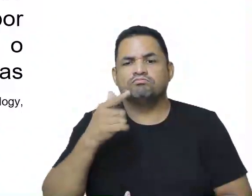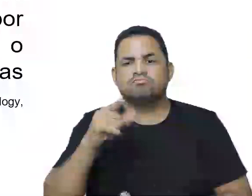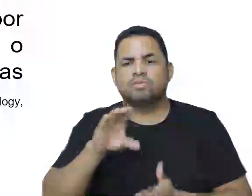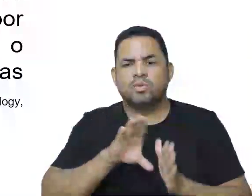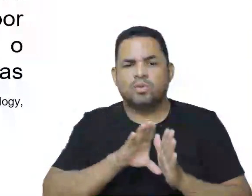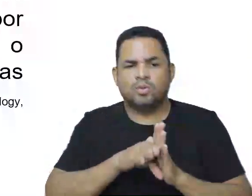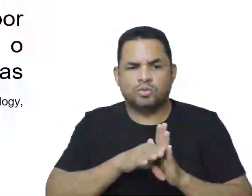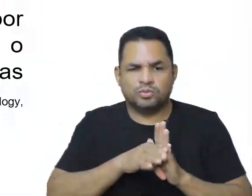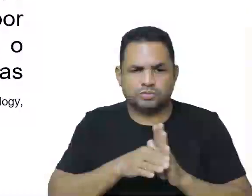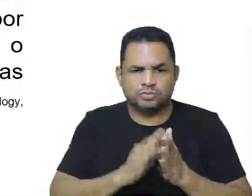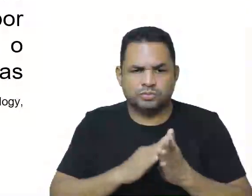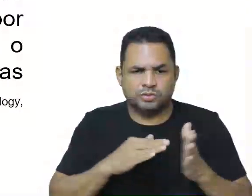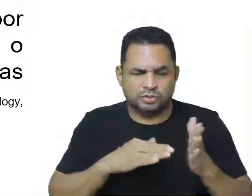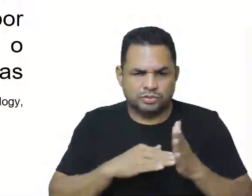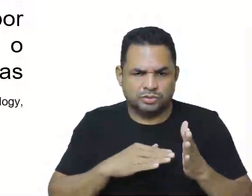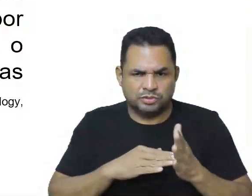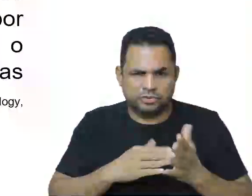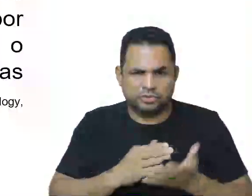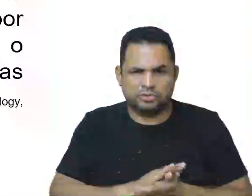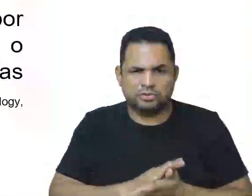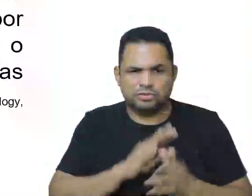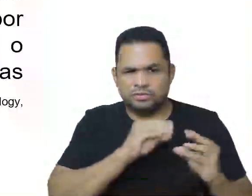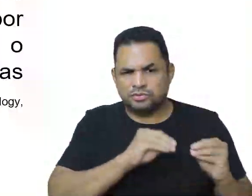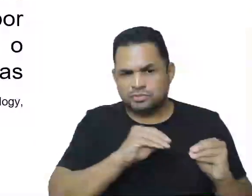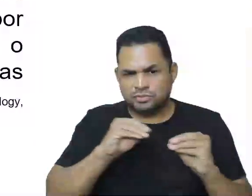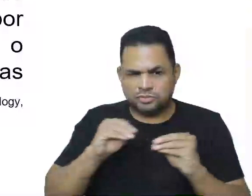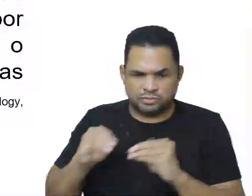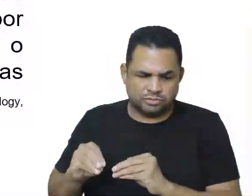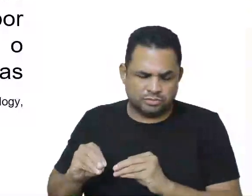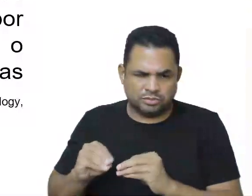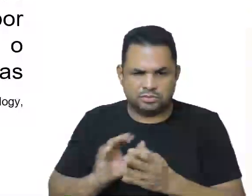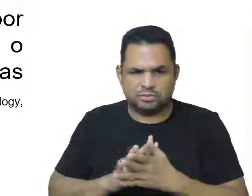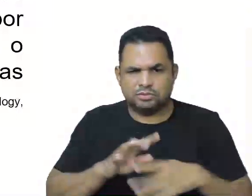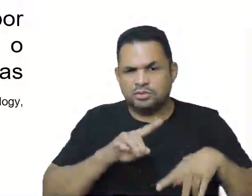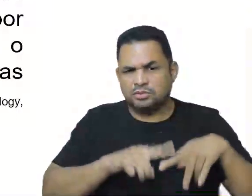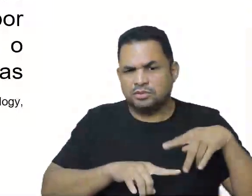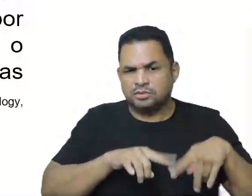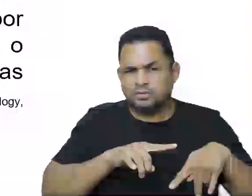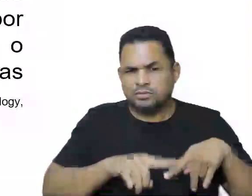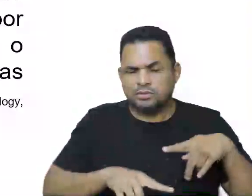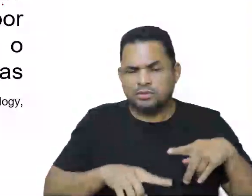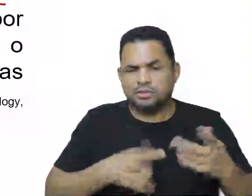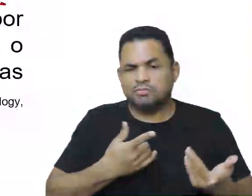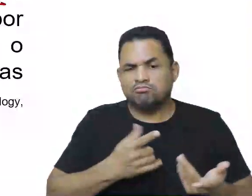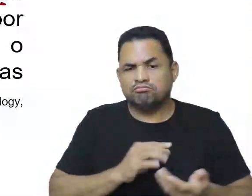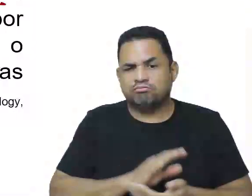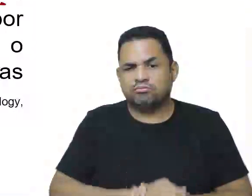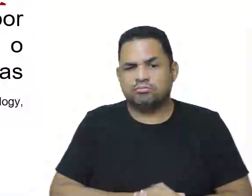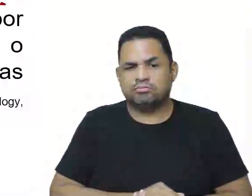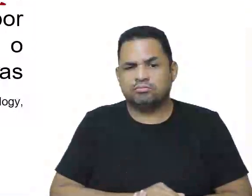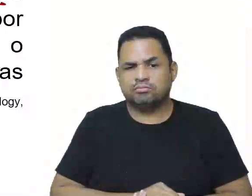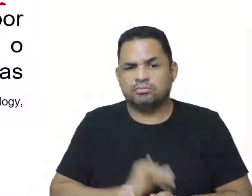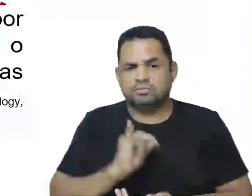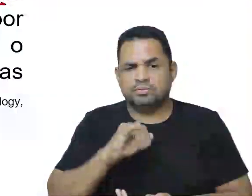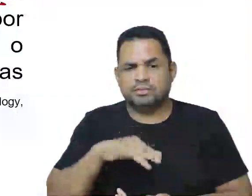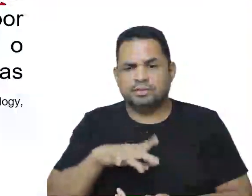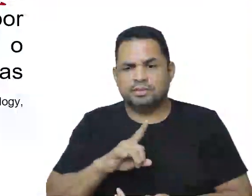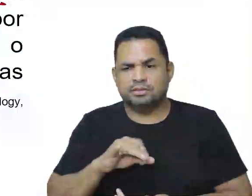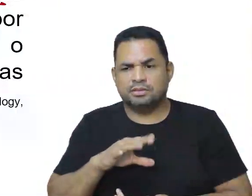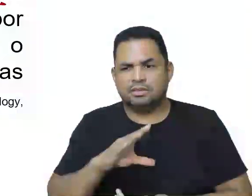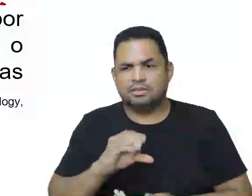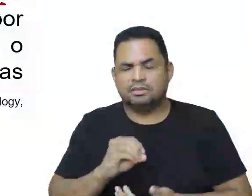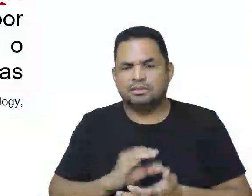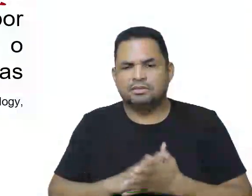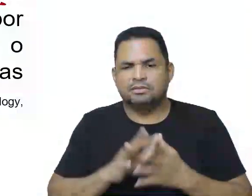mais restritivo envolve apenas o que? O deslocamento do material que foi intemperizado, que